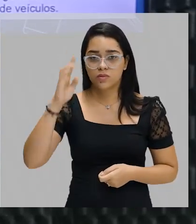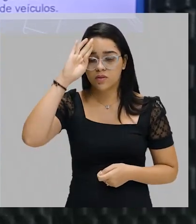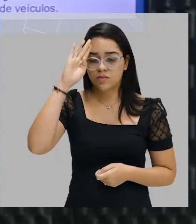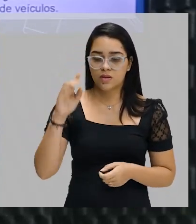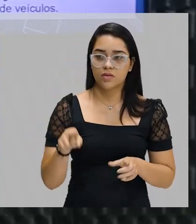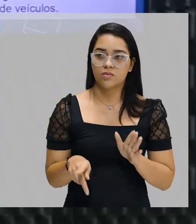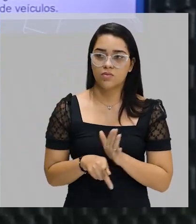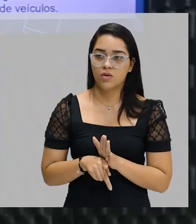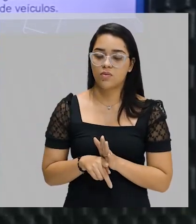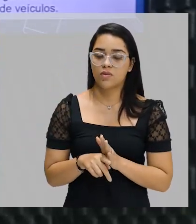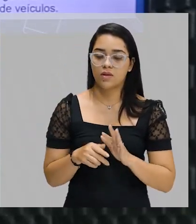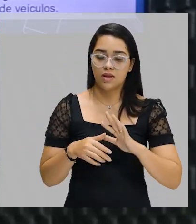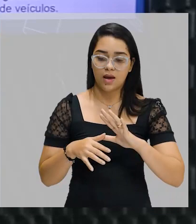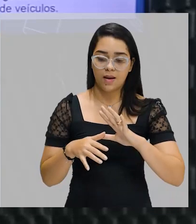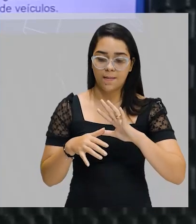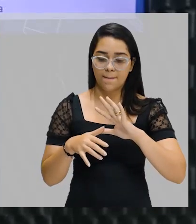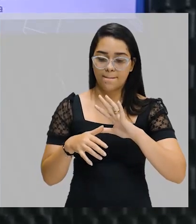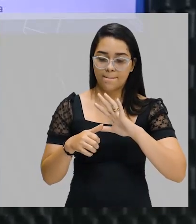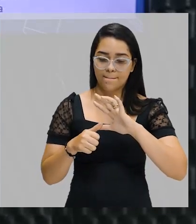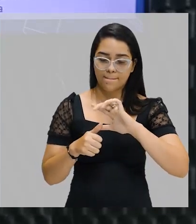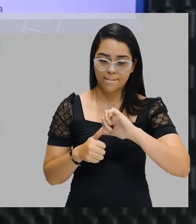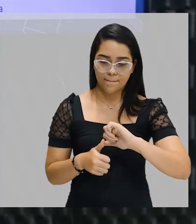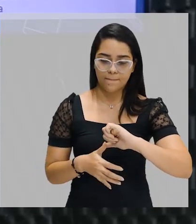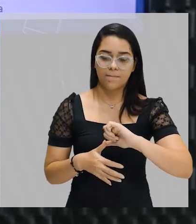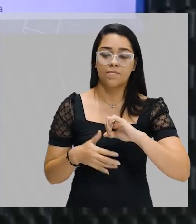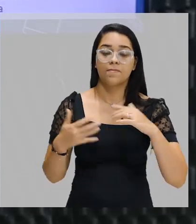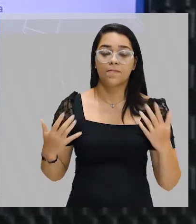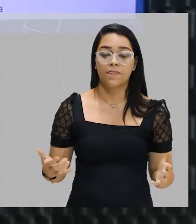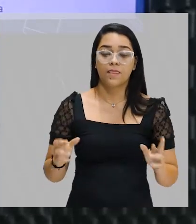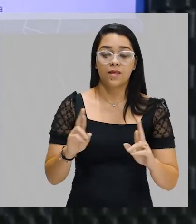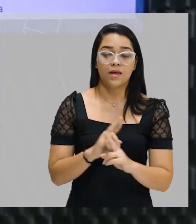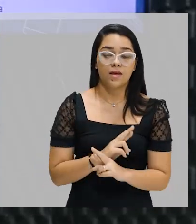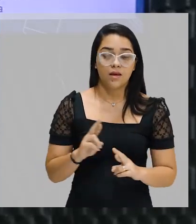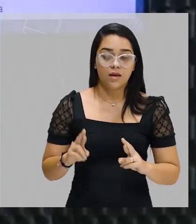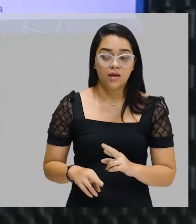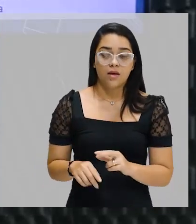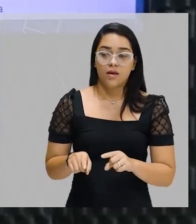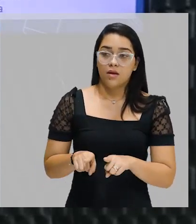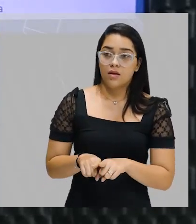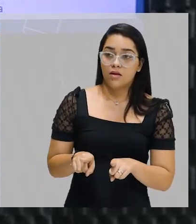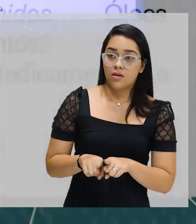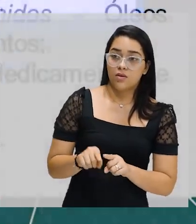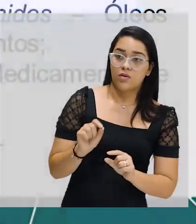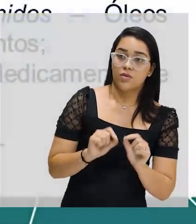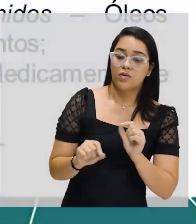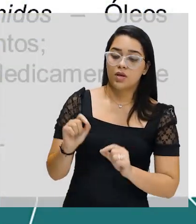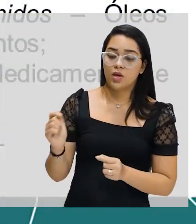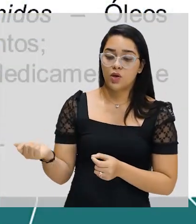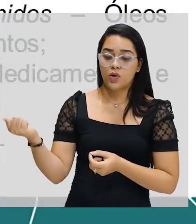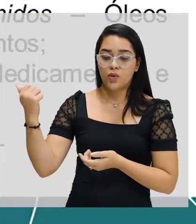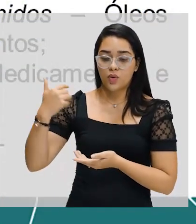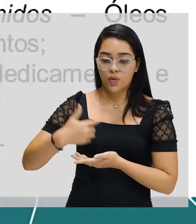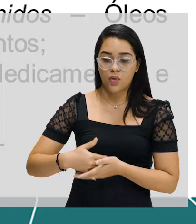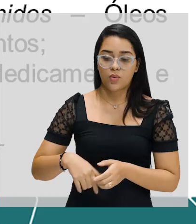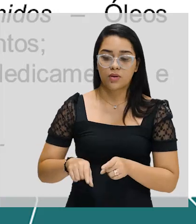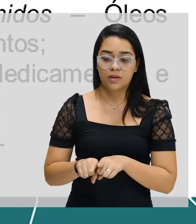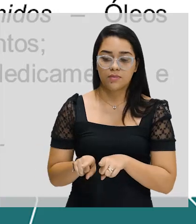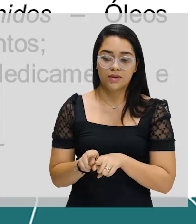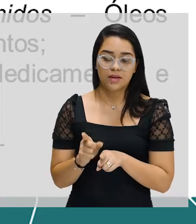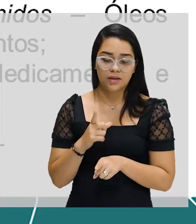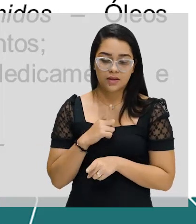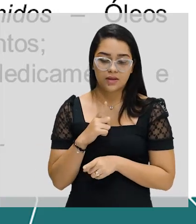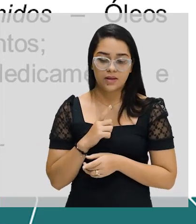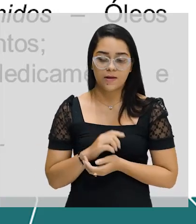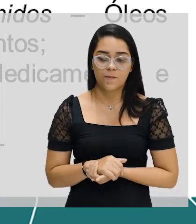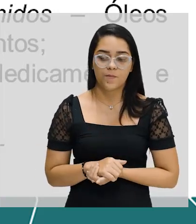aqui da América do Sul, beleza? E em relação à importação, aquilo que o país compra, tá? Que o Brasil compra,